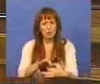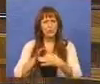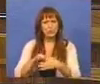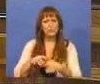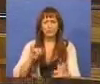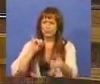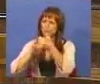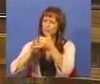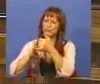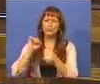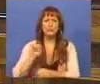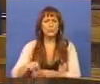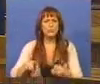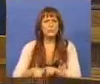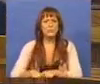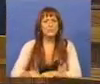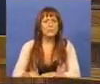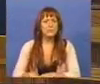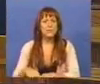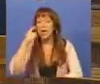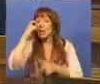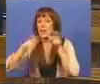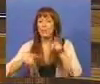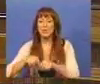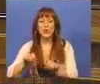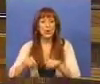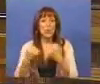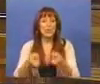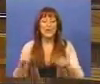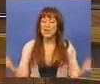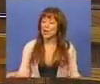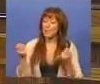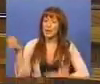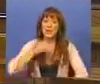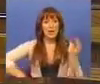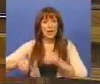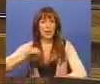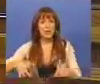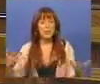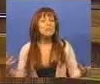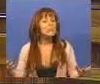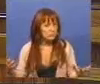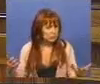colaboração militante de pessoas nos partidos, nas campanhas eleitorais,